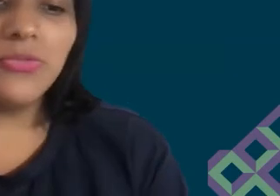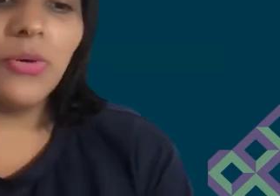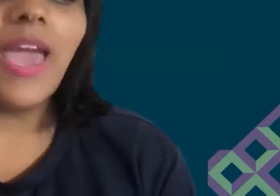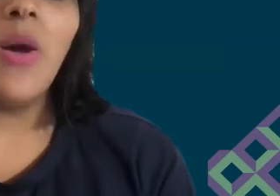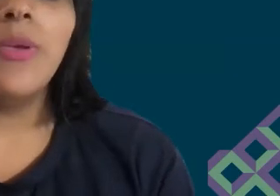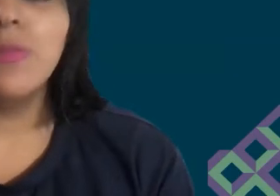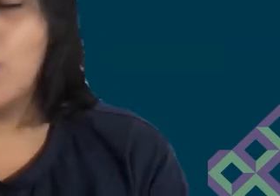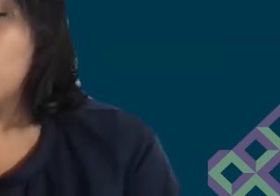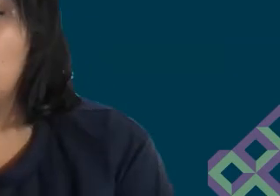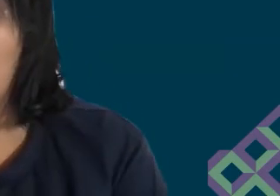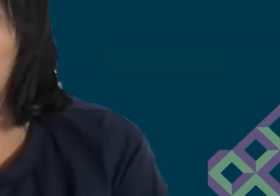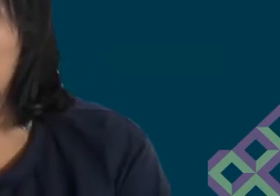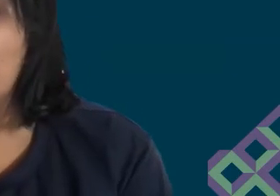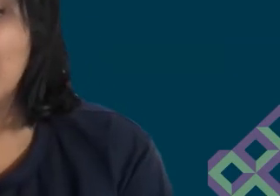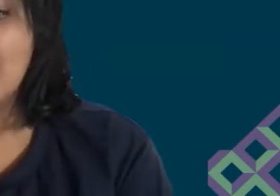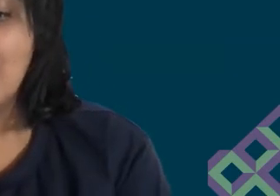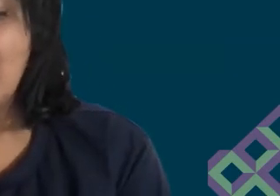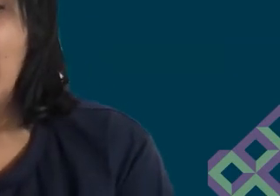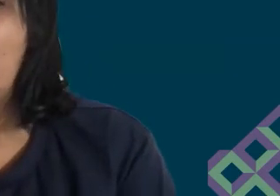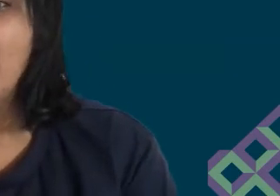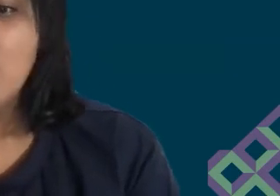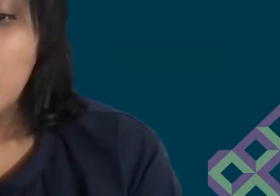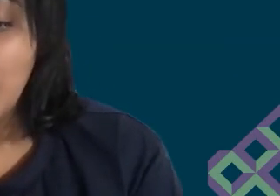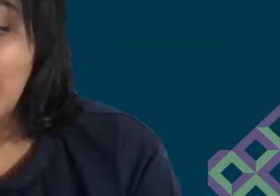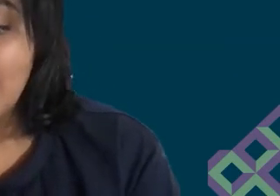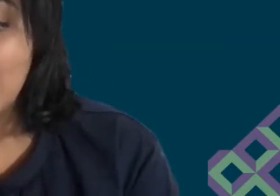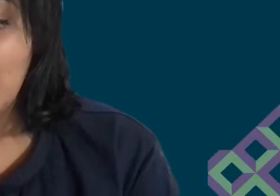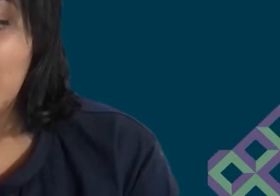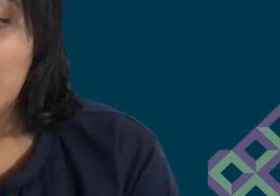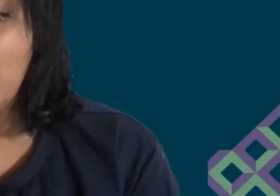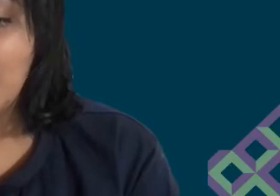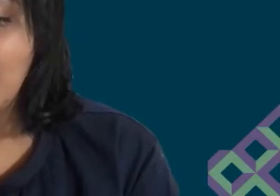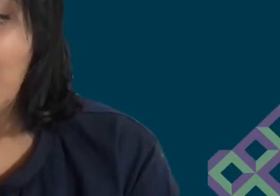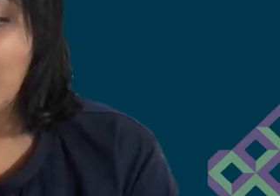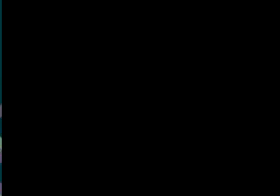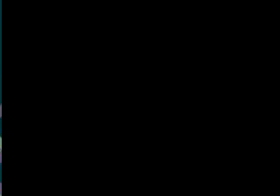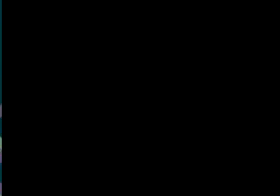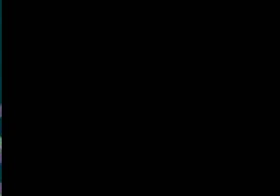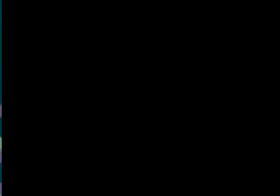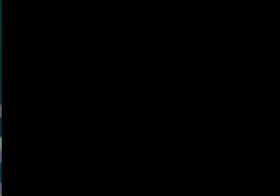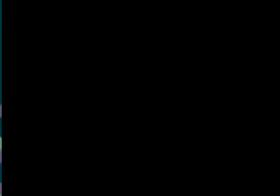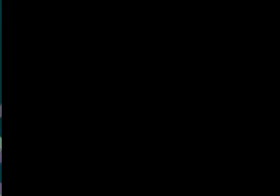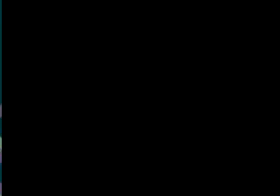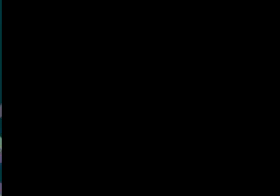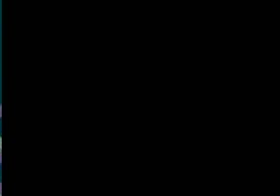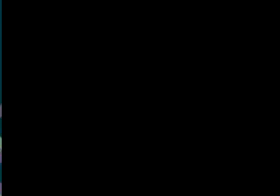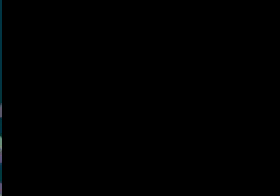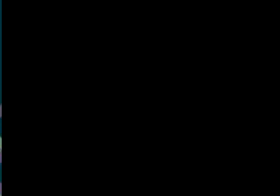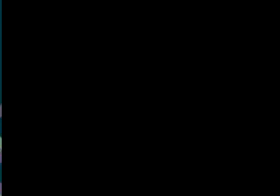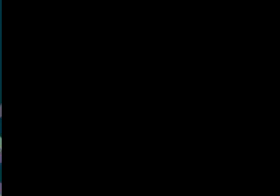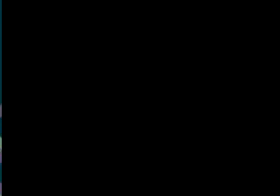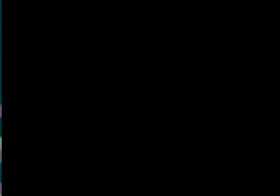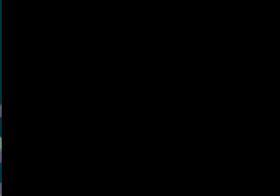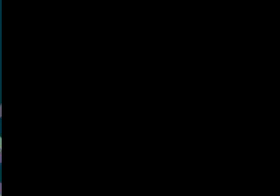acho que foi realmente uma ótima forma da gente se aquecer. E digo mais, eu acho que para quem está querendo aprender programação, é um jeito